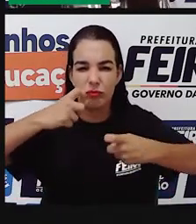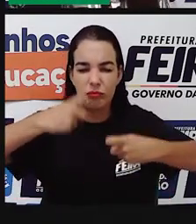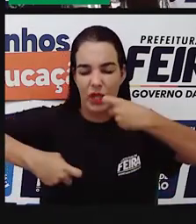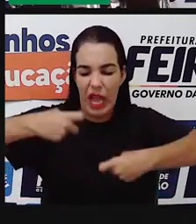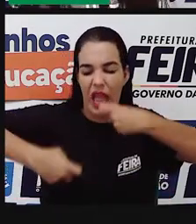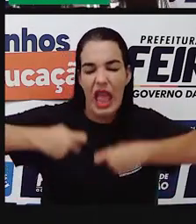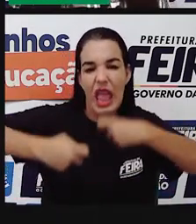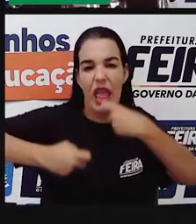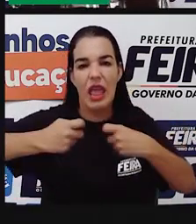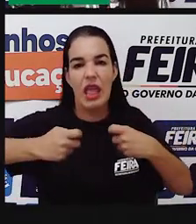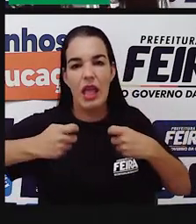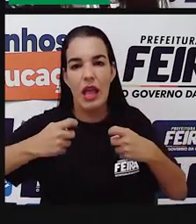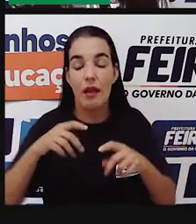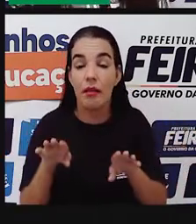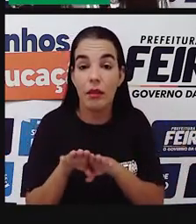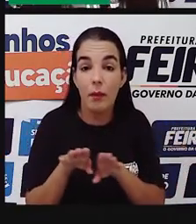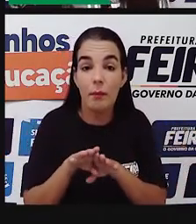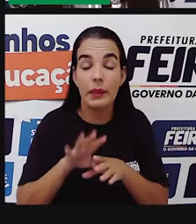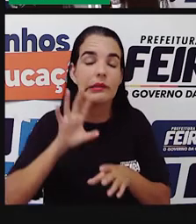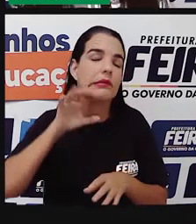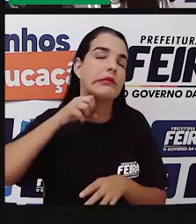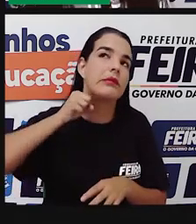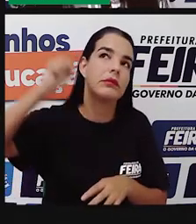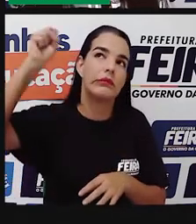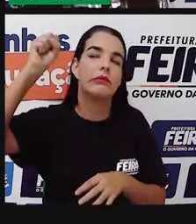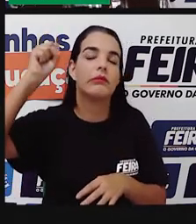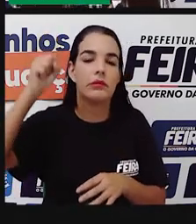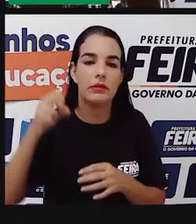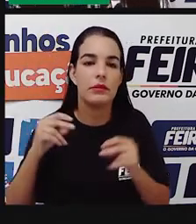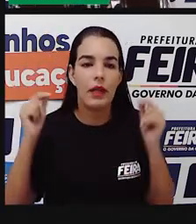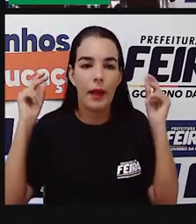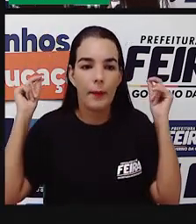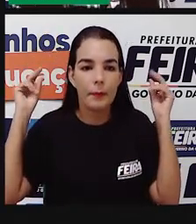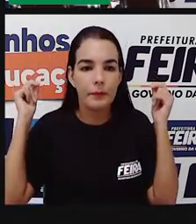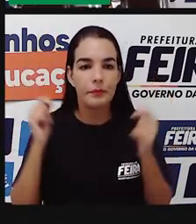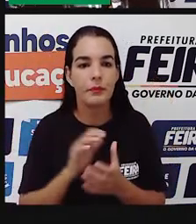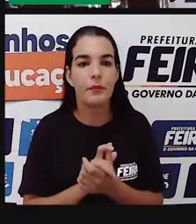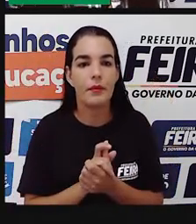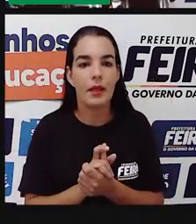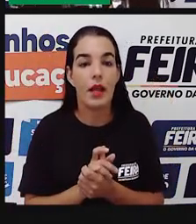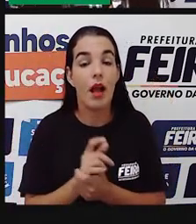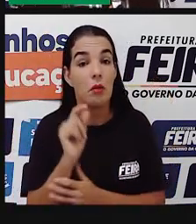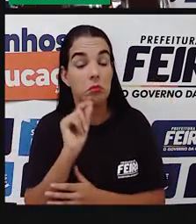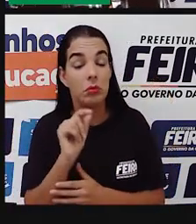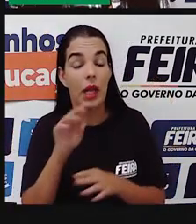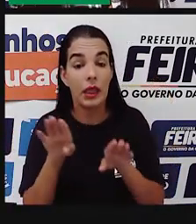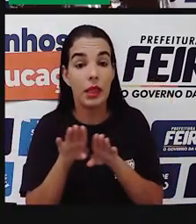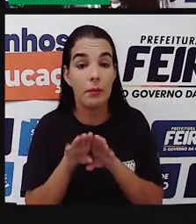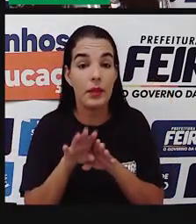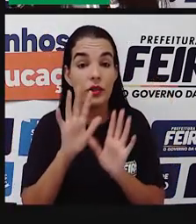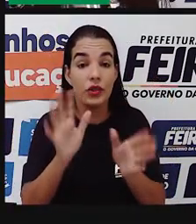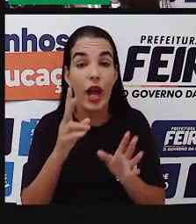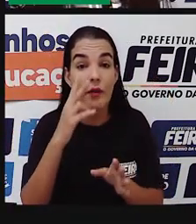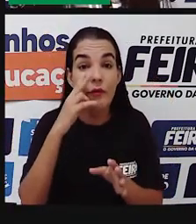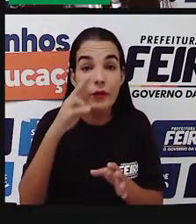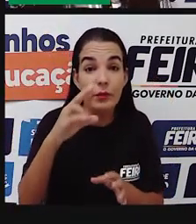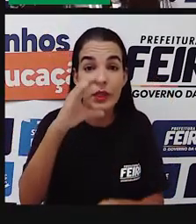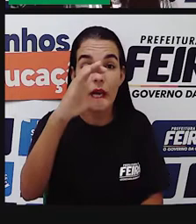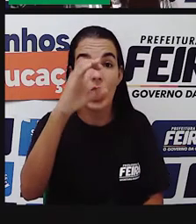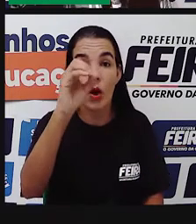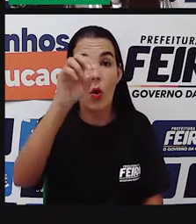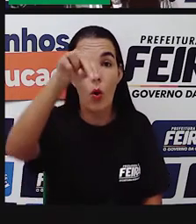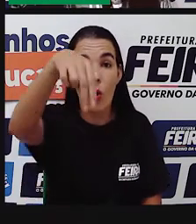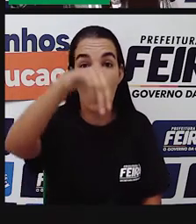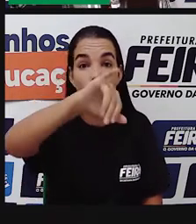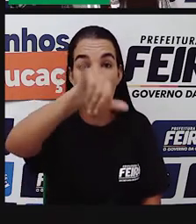partir aí de suicídios, né, que aconteciam na época. E as revoltas, nós já estudamos